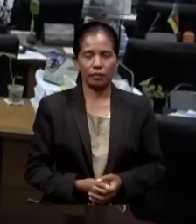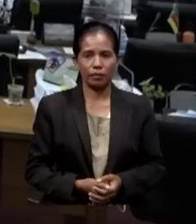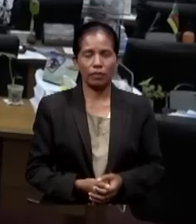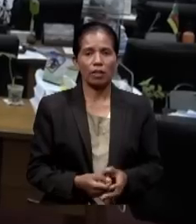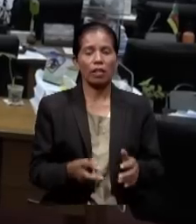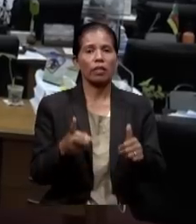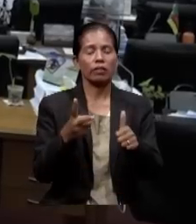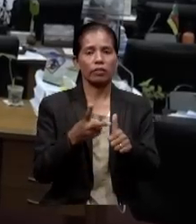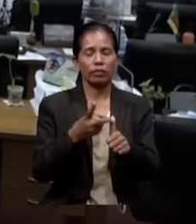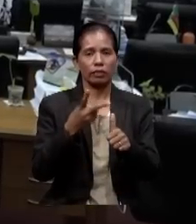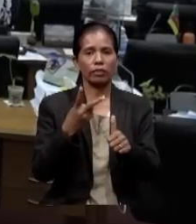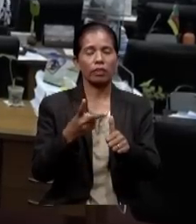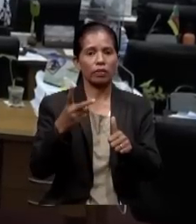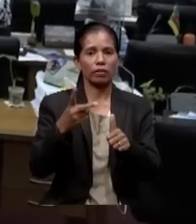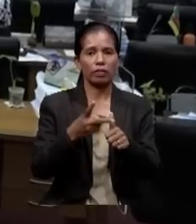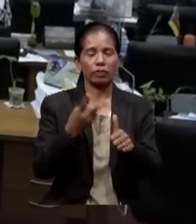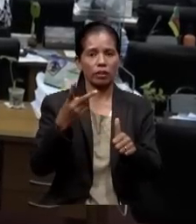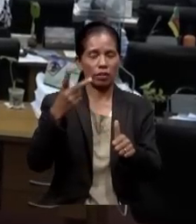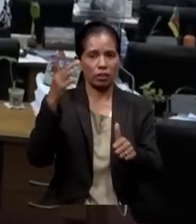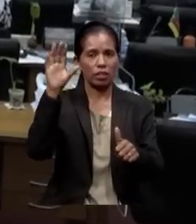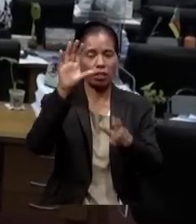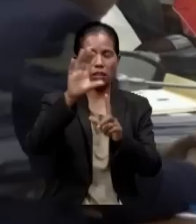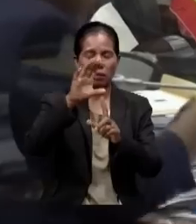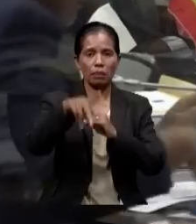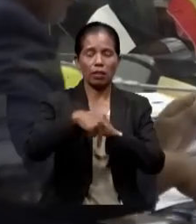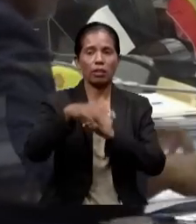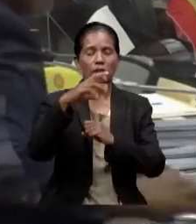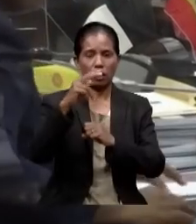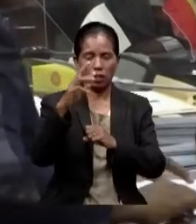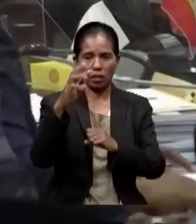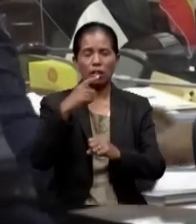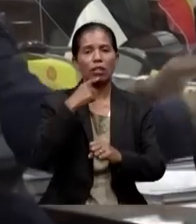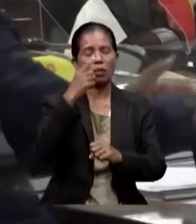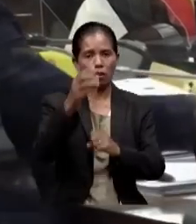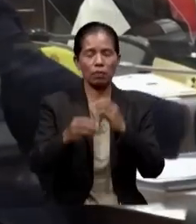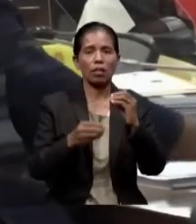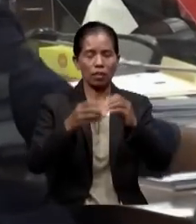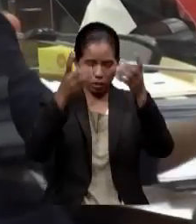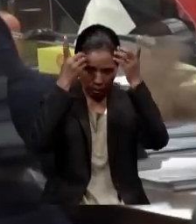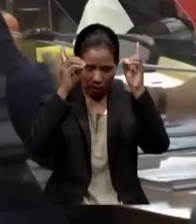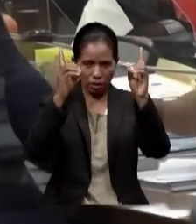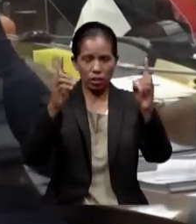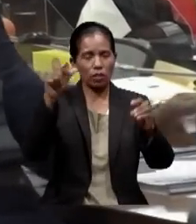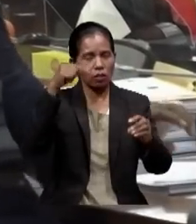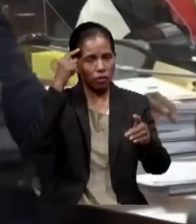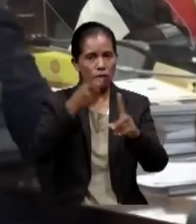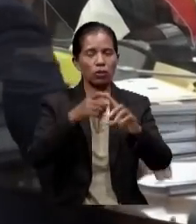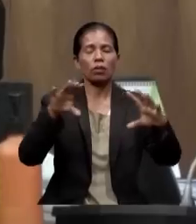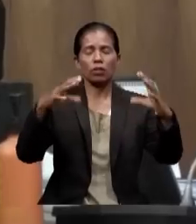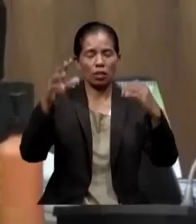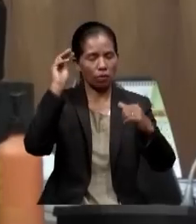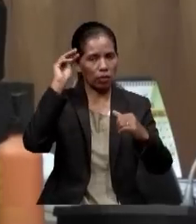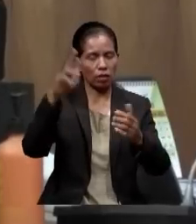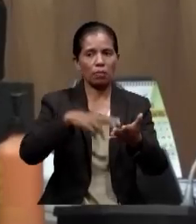Vice-chefe bancada CNRT, Patrocínio Fernandes, hatu questão ne relaciona ho decisão governo li husi conselho ministro